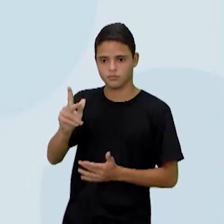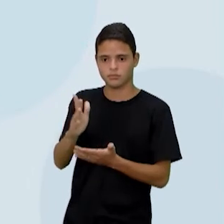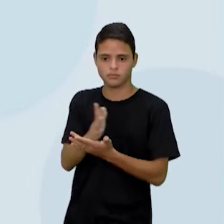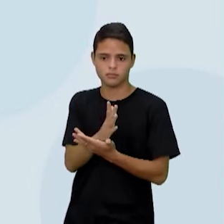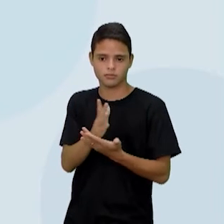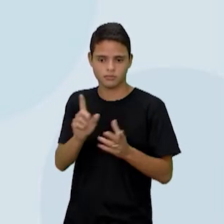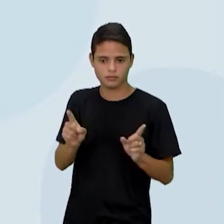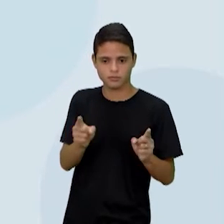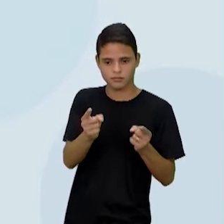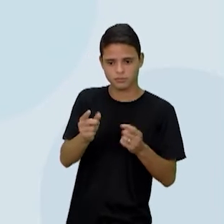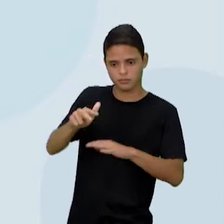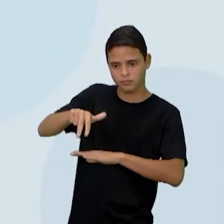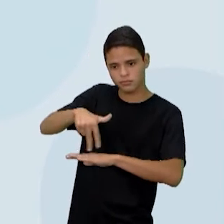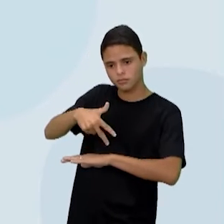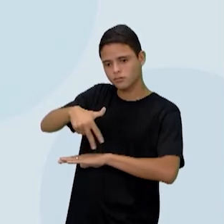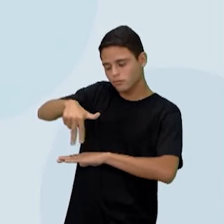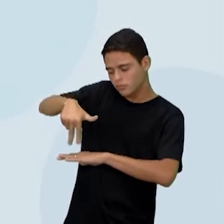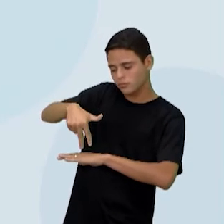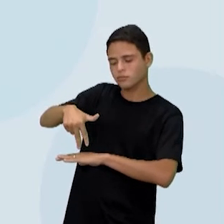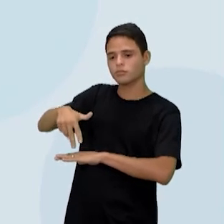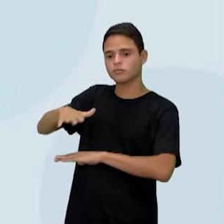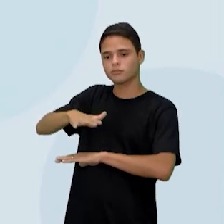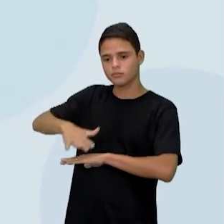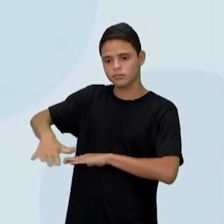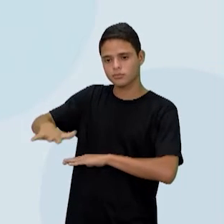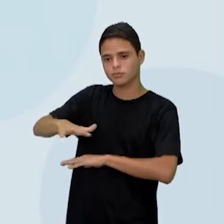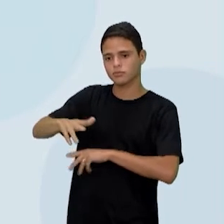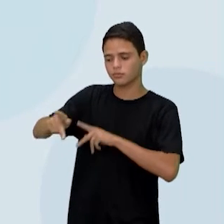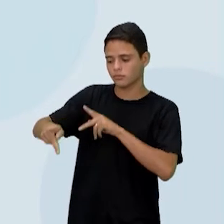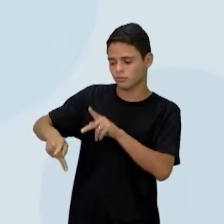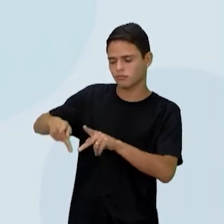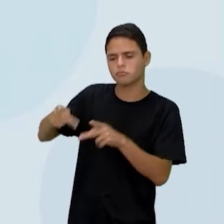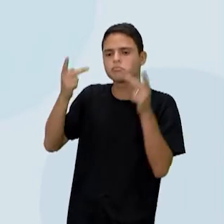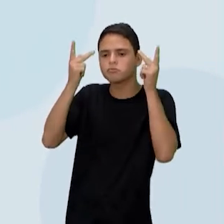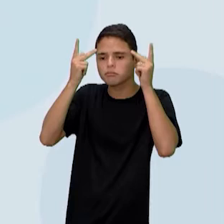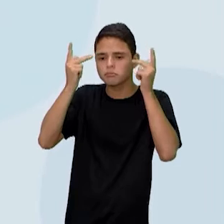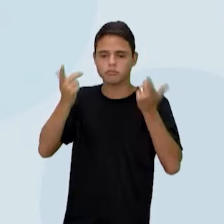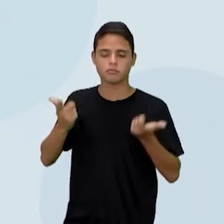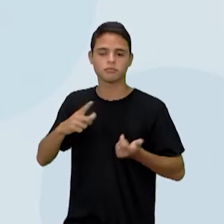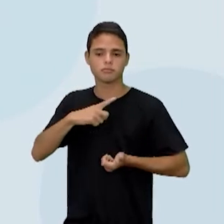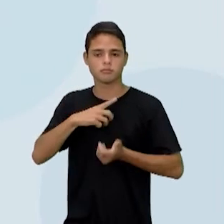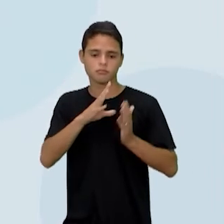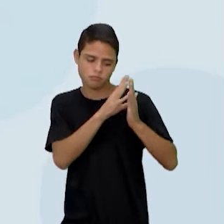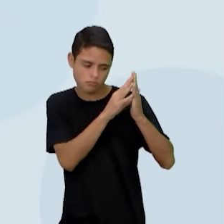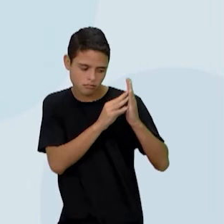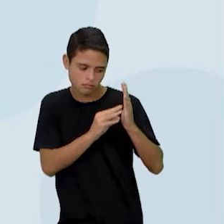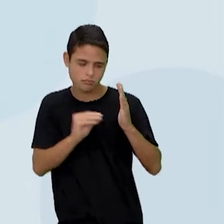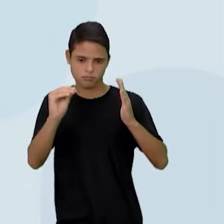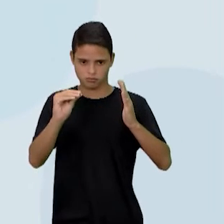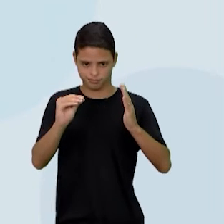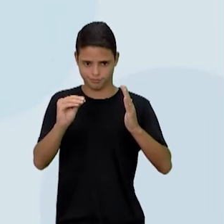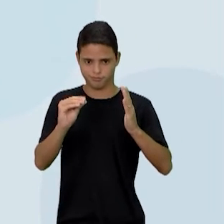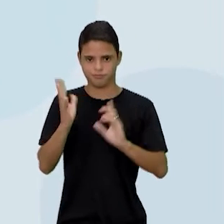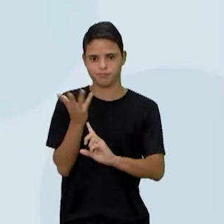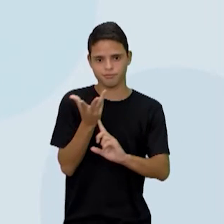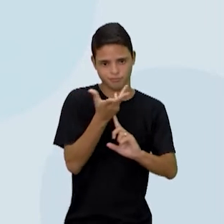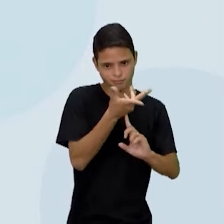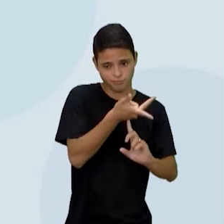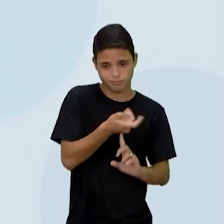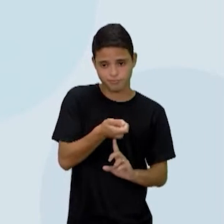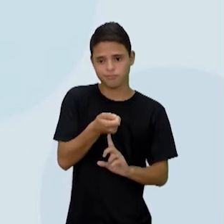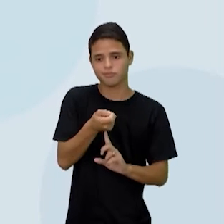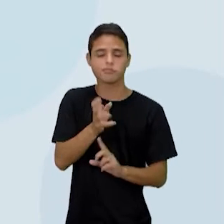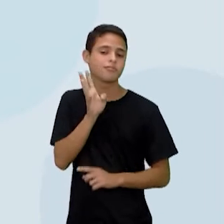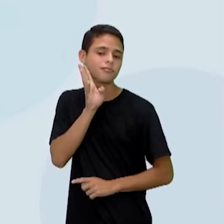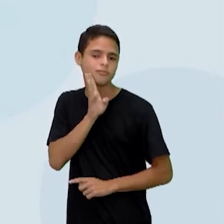na rua, ali na praça pública mesmo, tá? Então, quando a gente faz esse modelo de intervenção artística, é